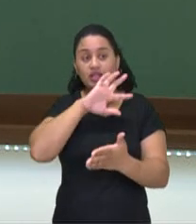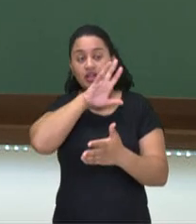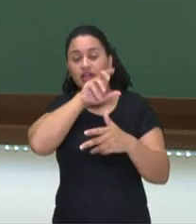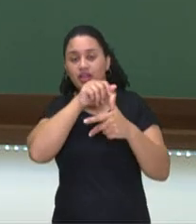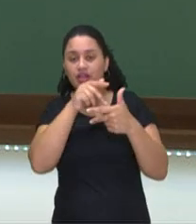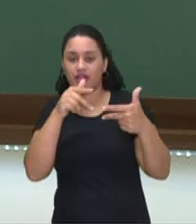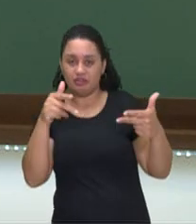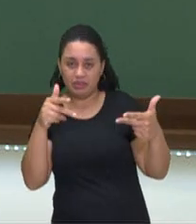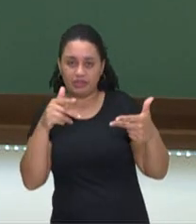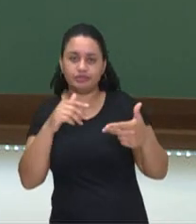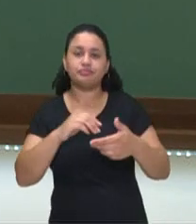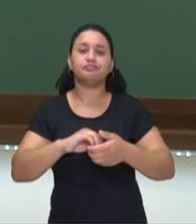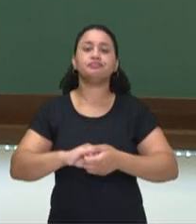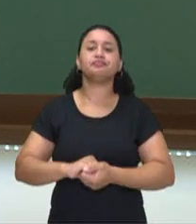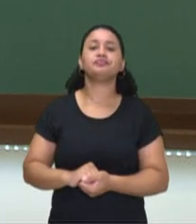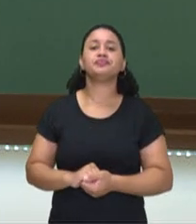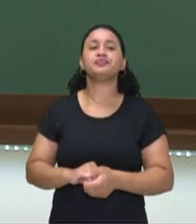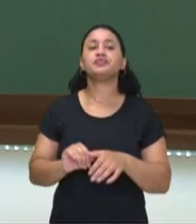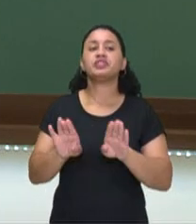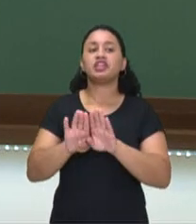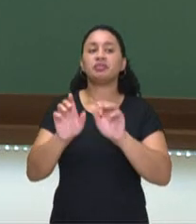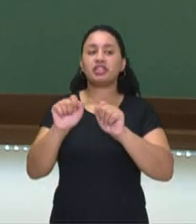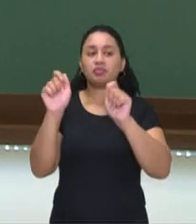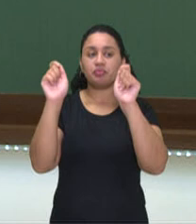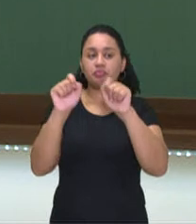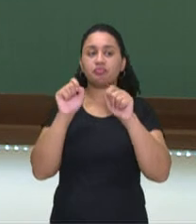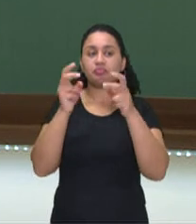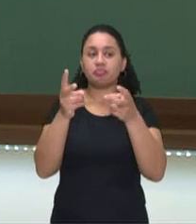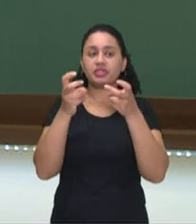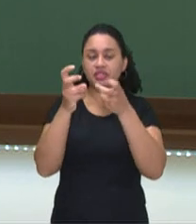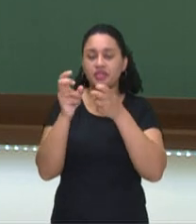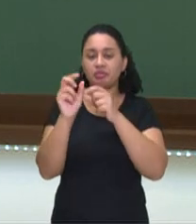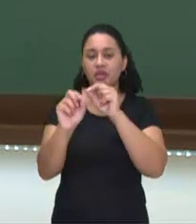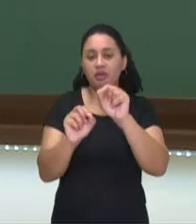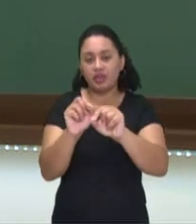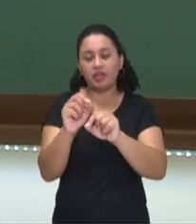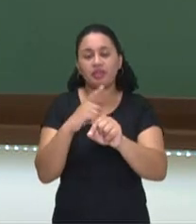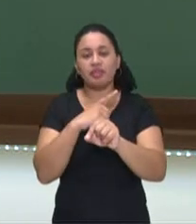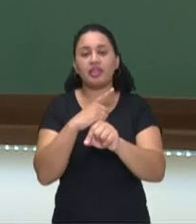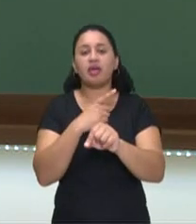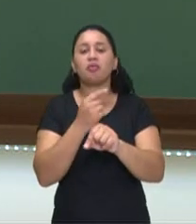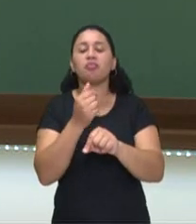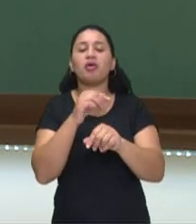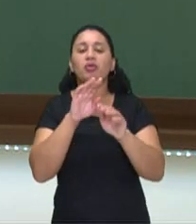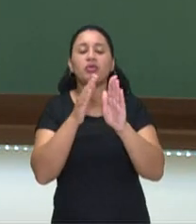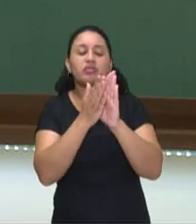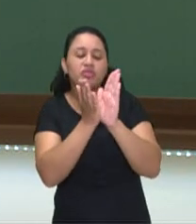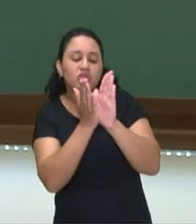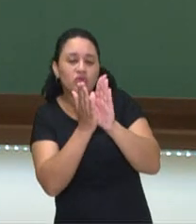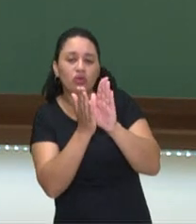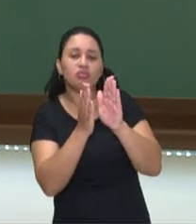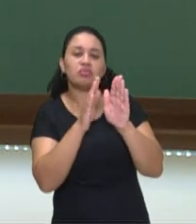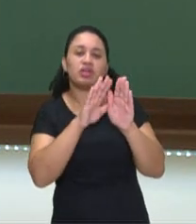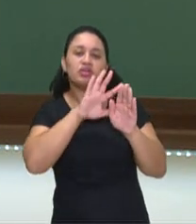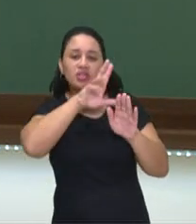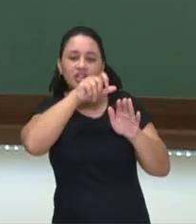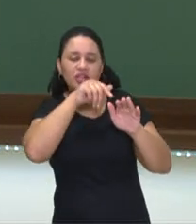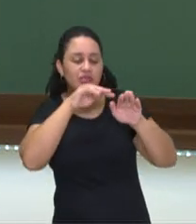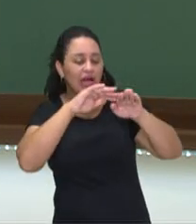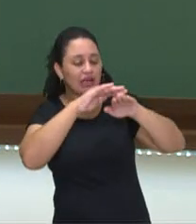animais, né? E pode observar que nessas figuras você tem um pouco de sombreamento